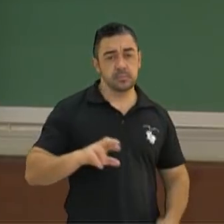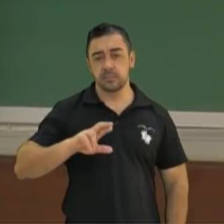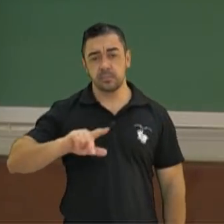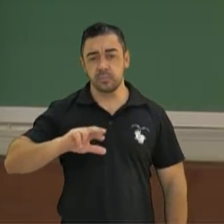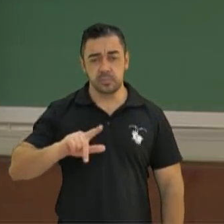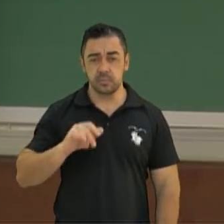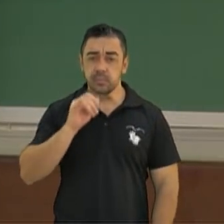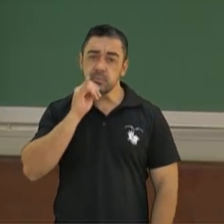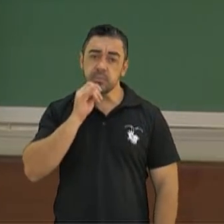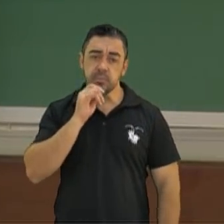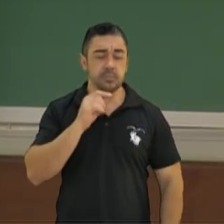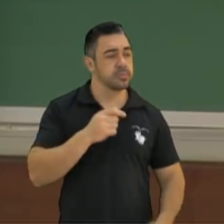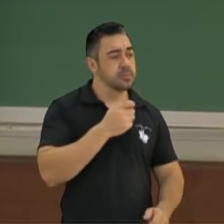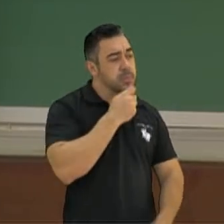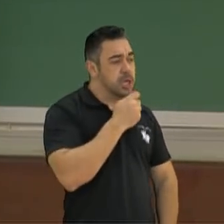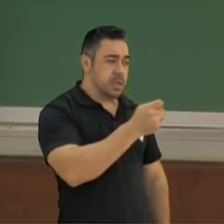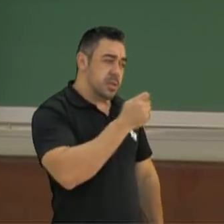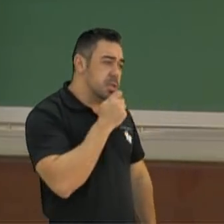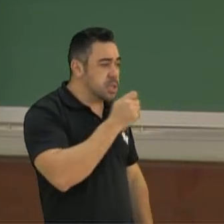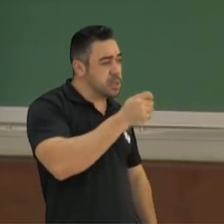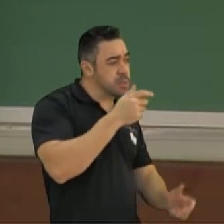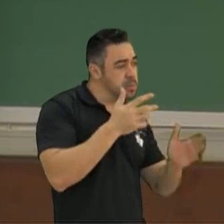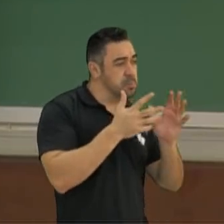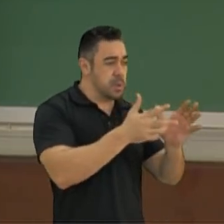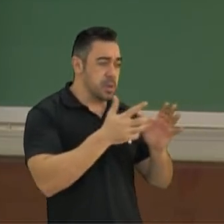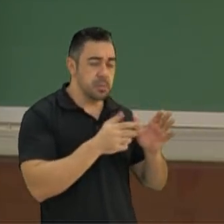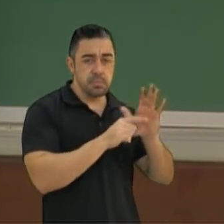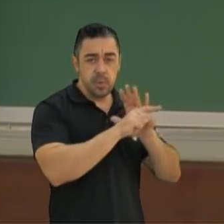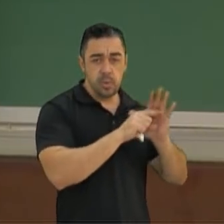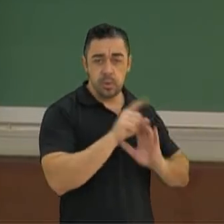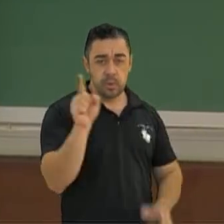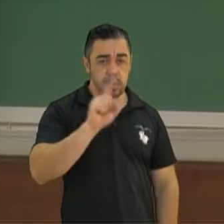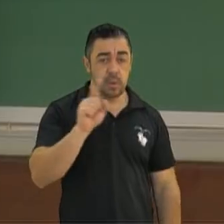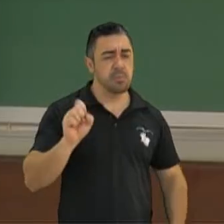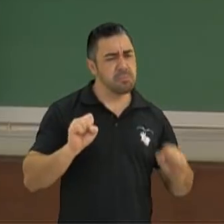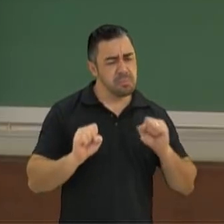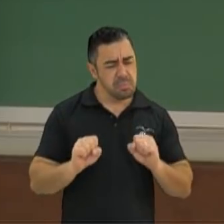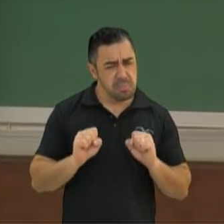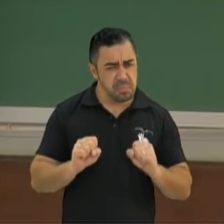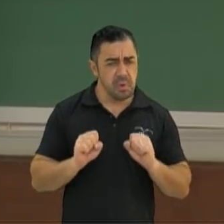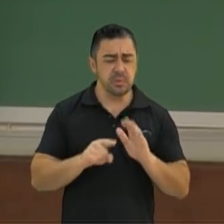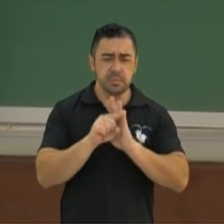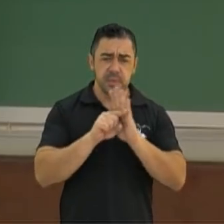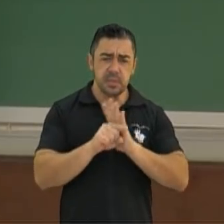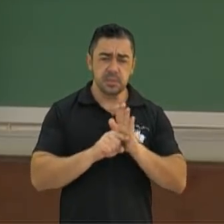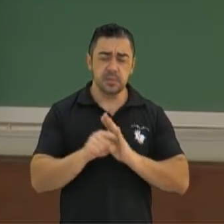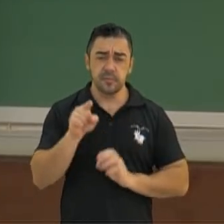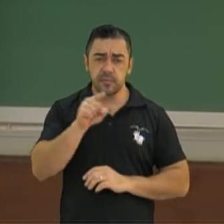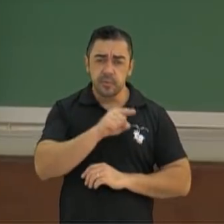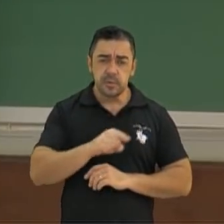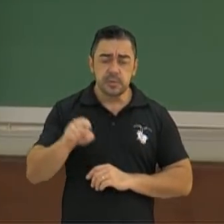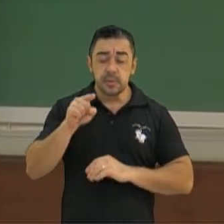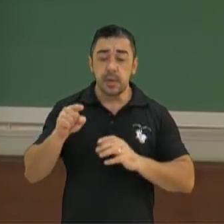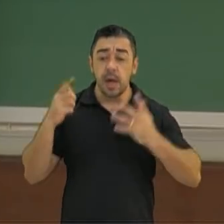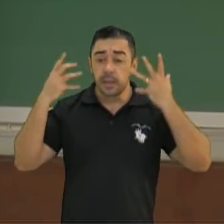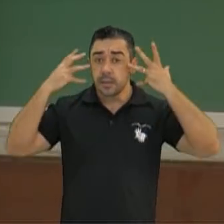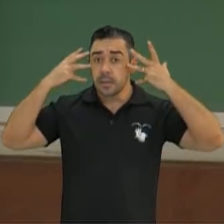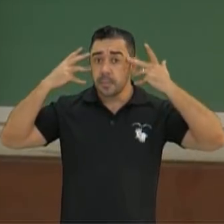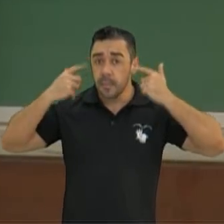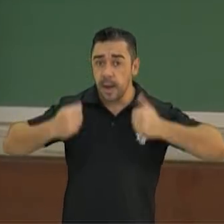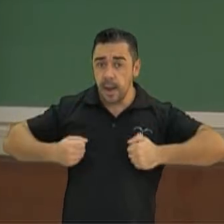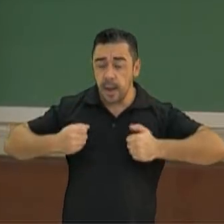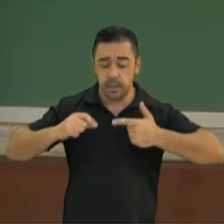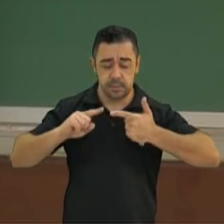você fazer uma pesquisa entrevistando pessoas, tá? Pode ser uma pesquisa com animais,